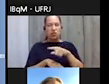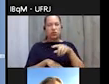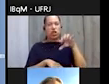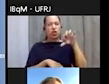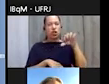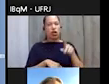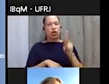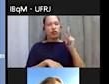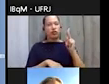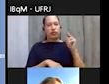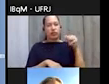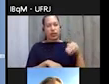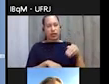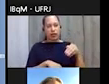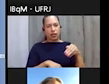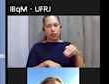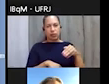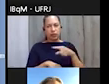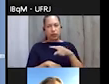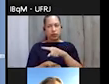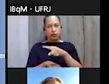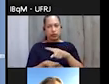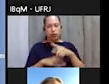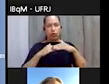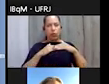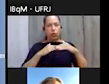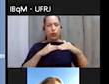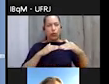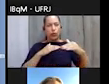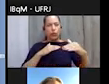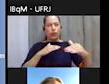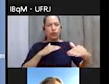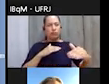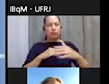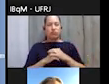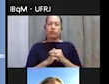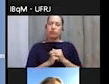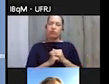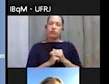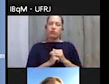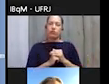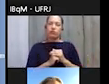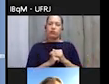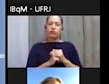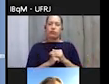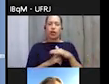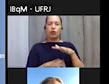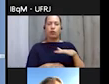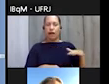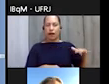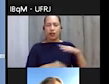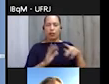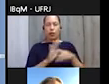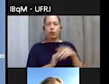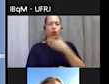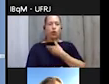de frente de lavra contínua. Ele tem uma área de concessão do governo federal de